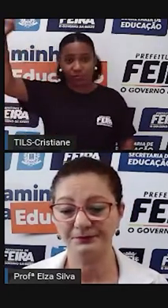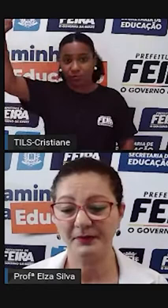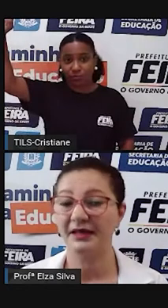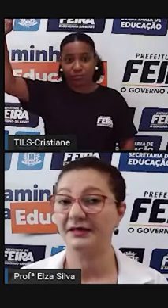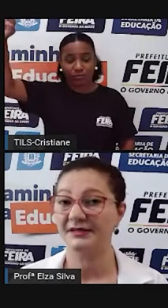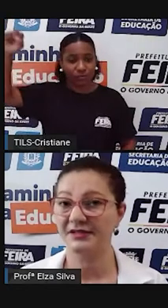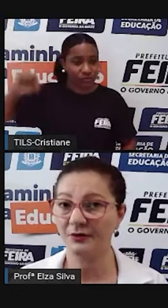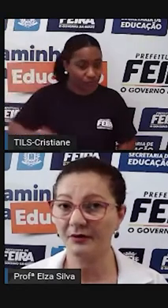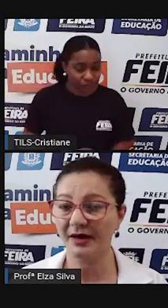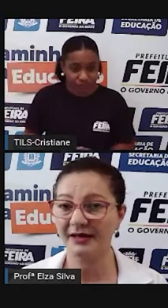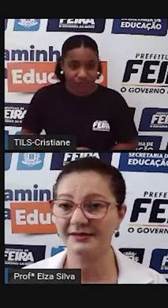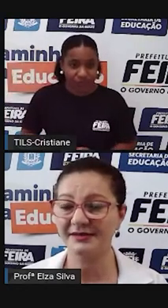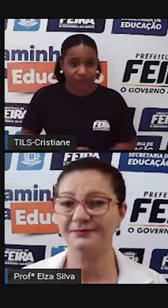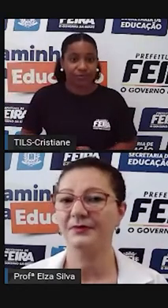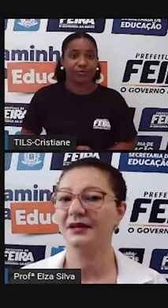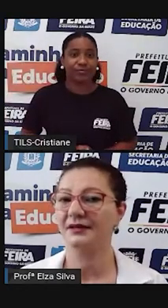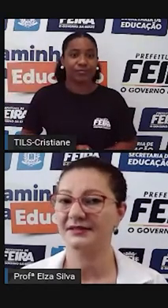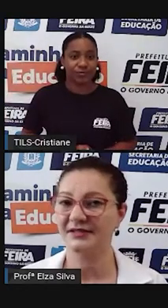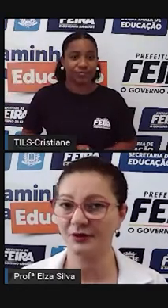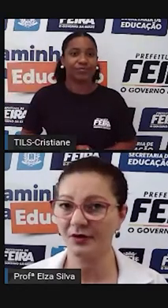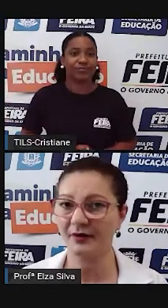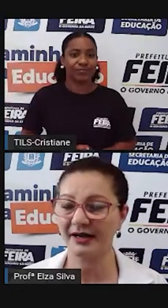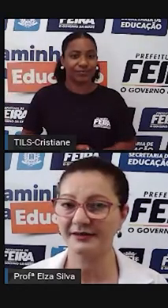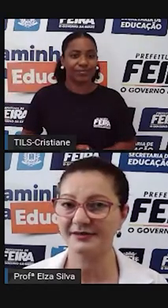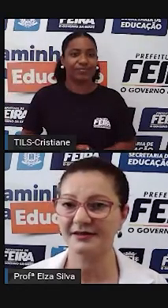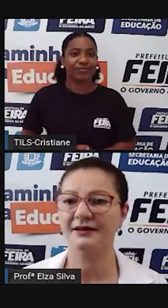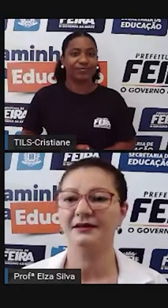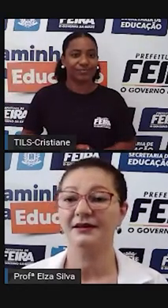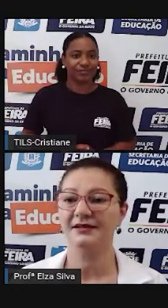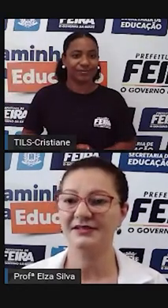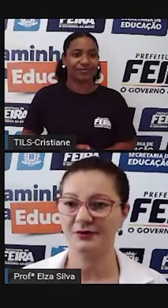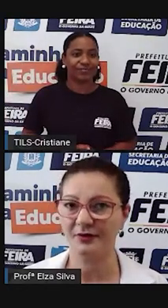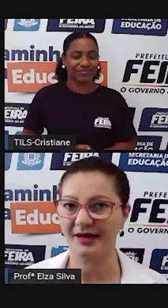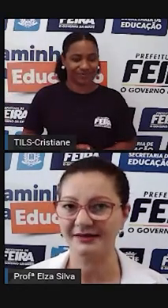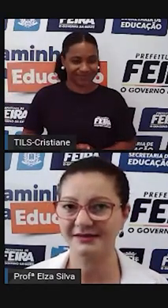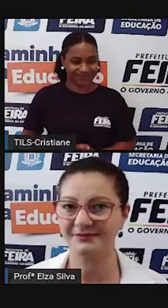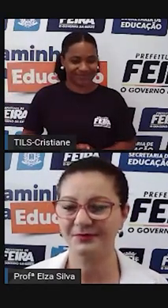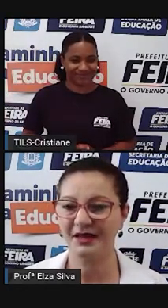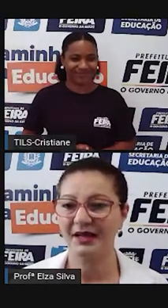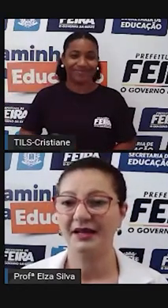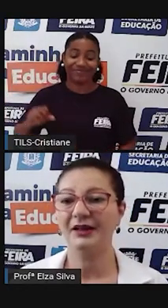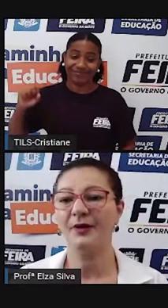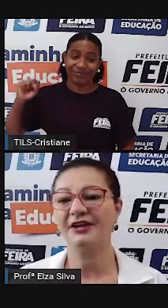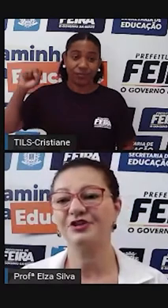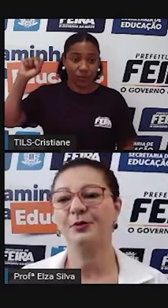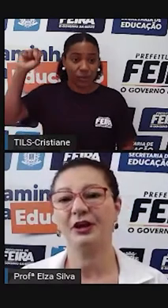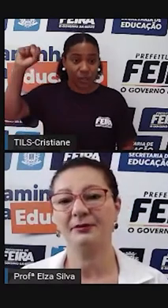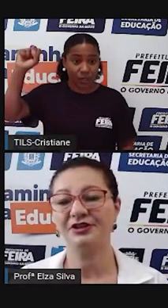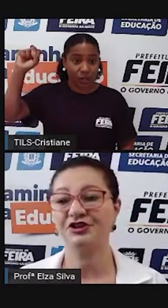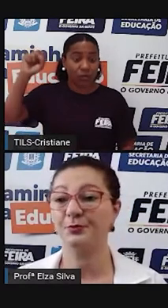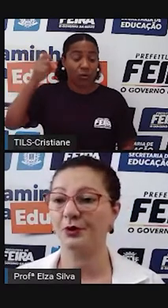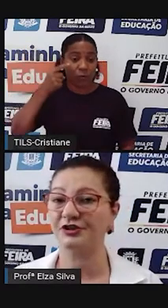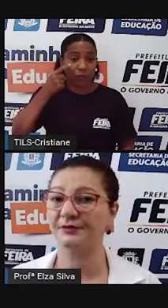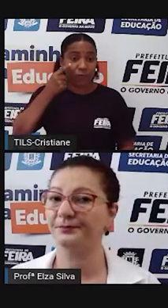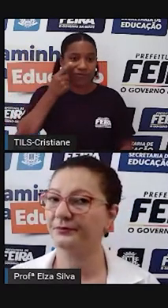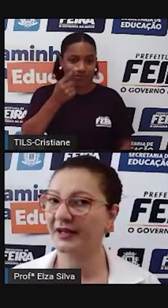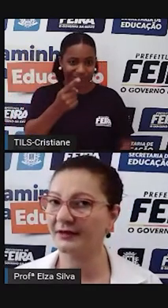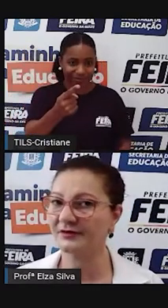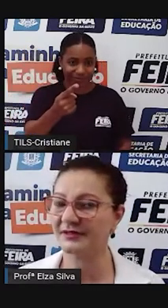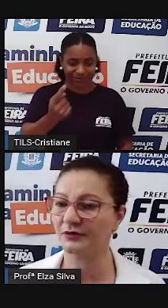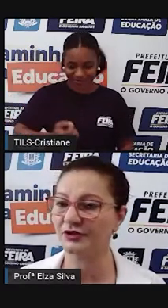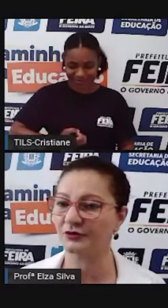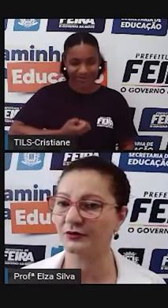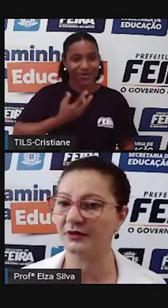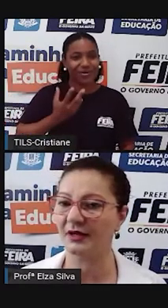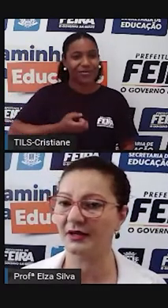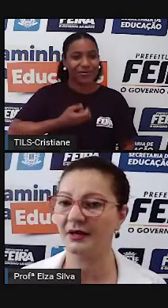levanto. Still arise, still arise, still arise. Então, este poema, a gente pode